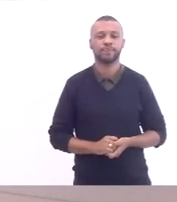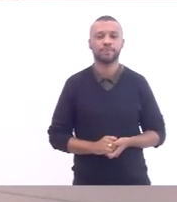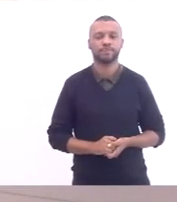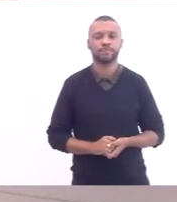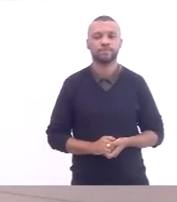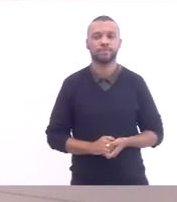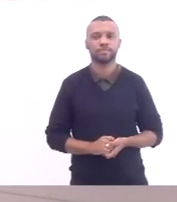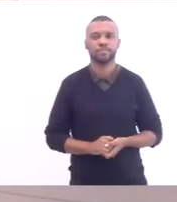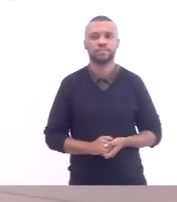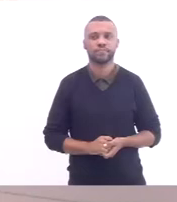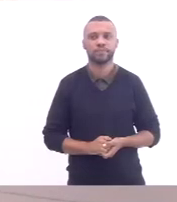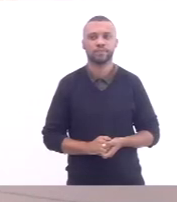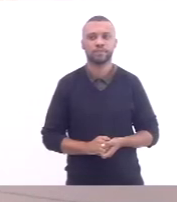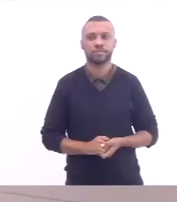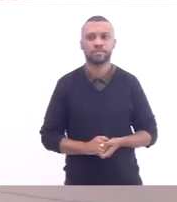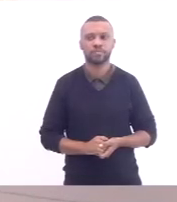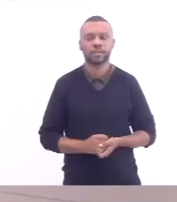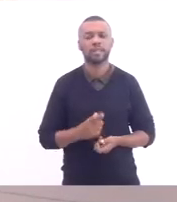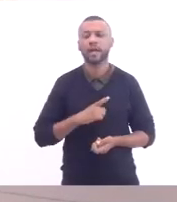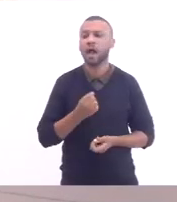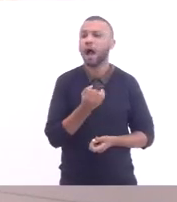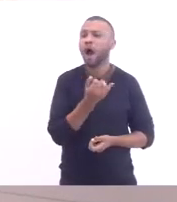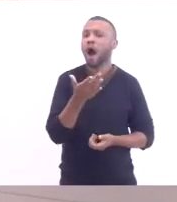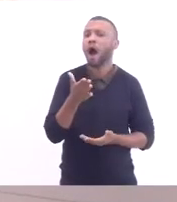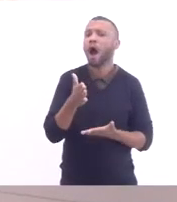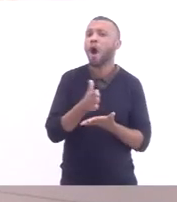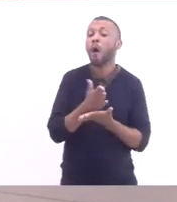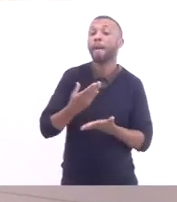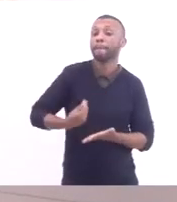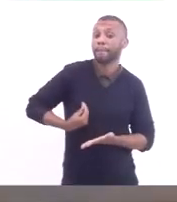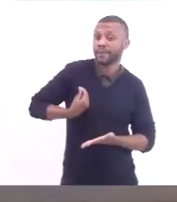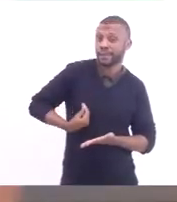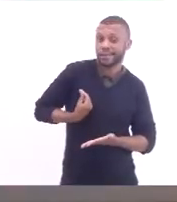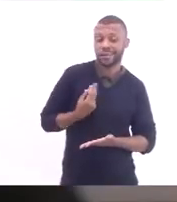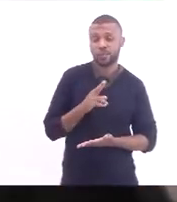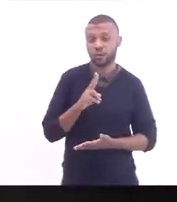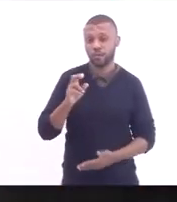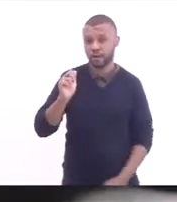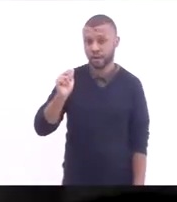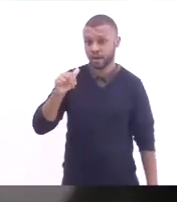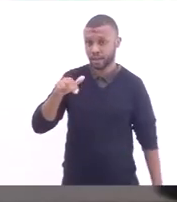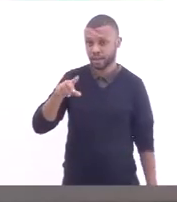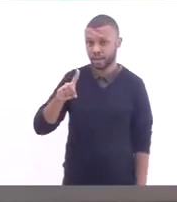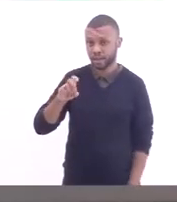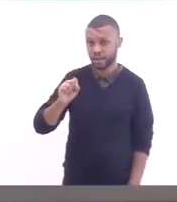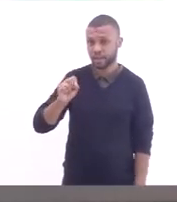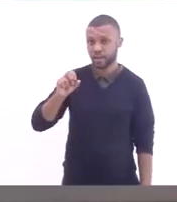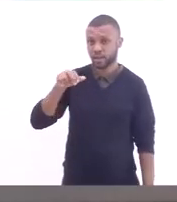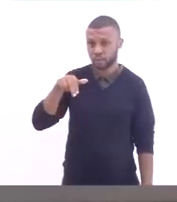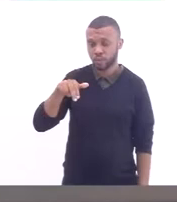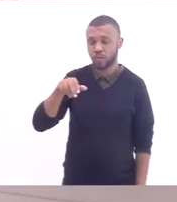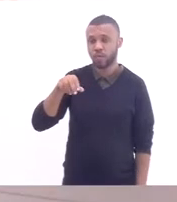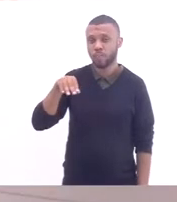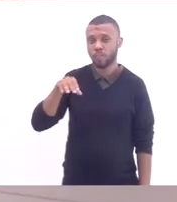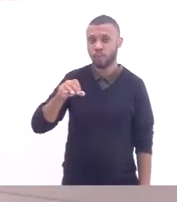Arguo se está presente o Anderson Montese. Está aí, Nelson?